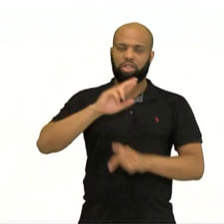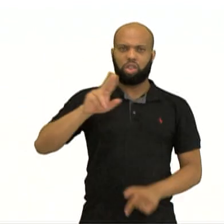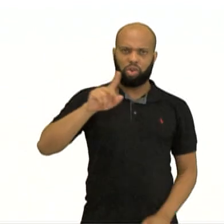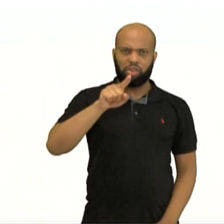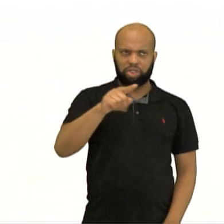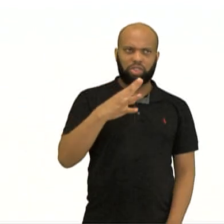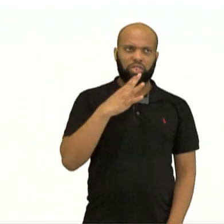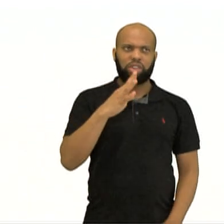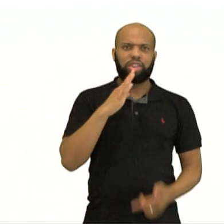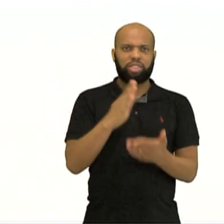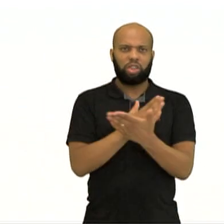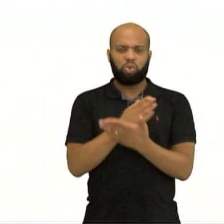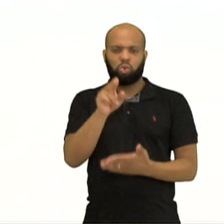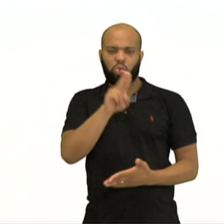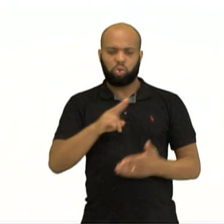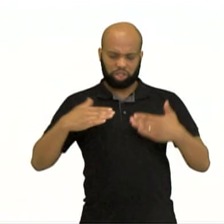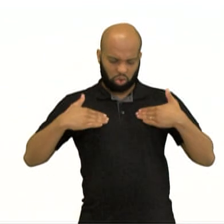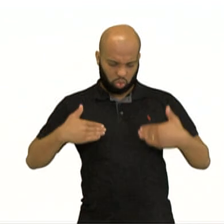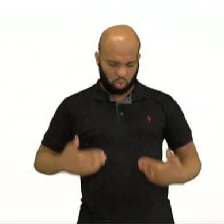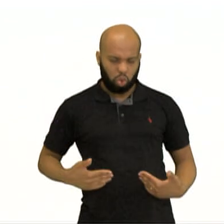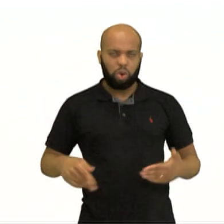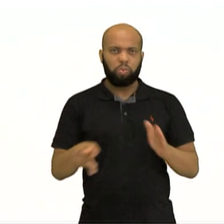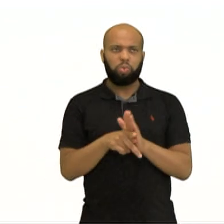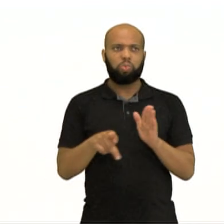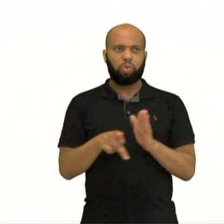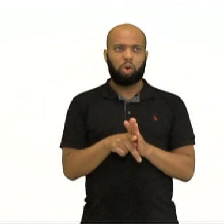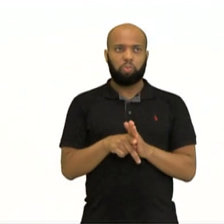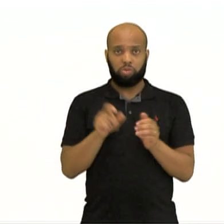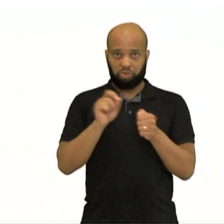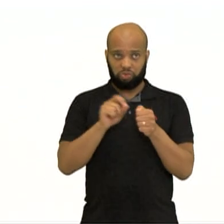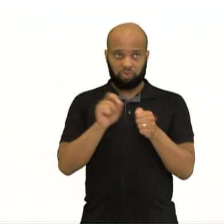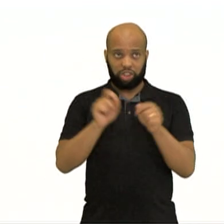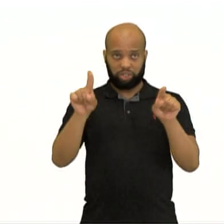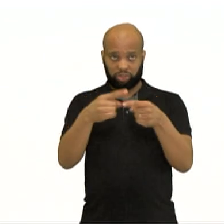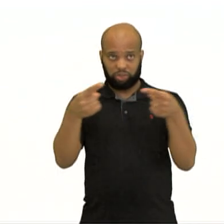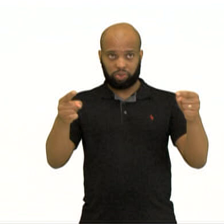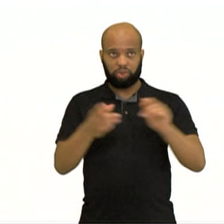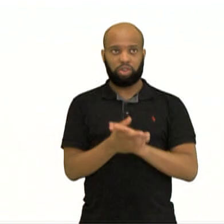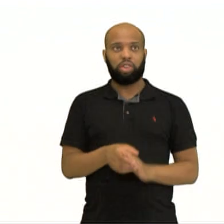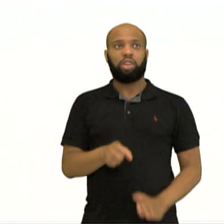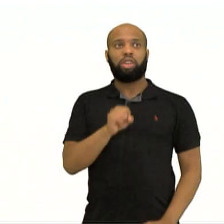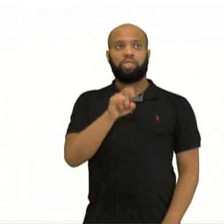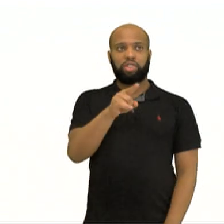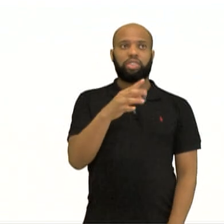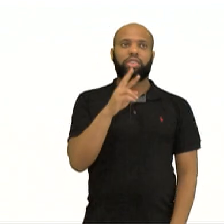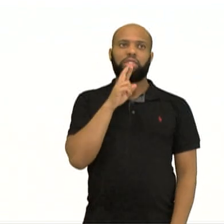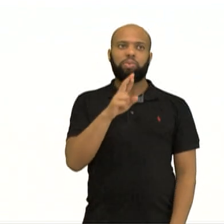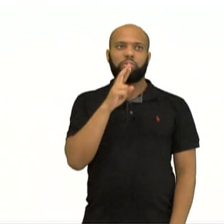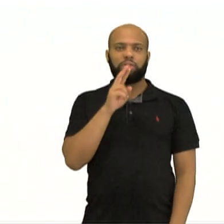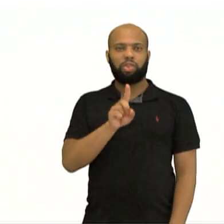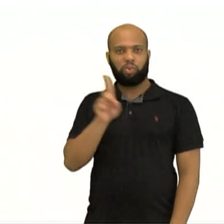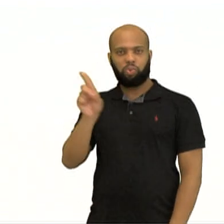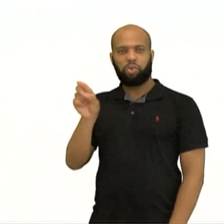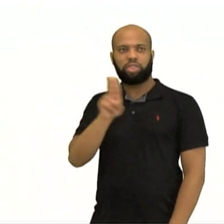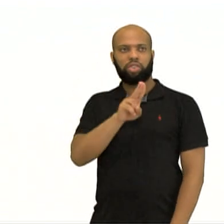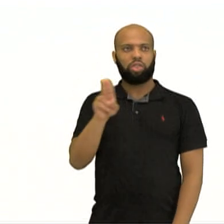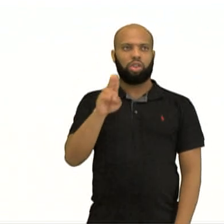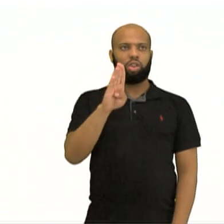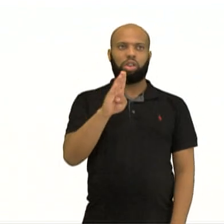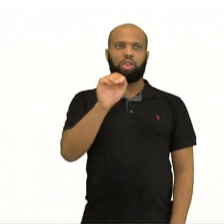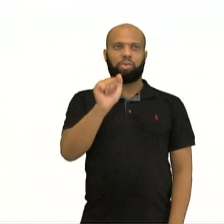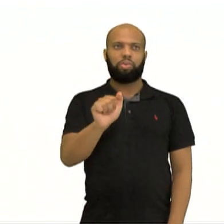usando o corpo como fonte sonora? Olha ele aí. Se você respondeu Barbatuques, você